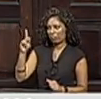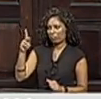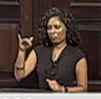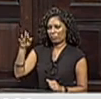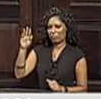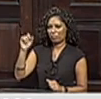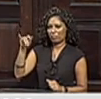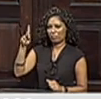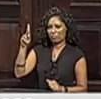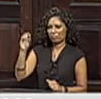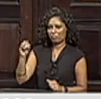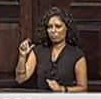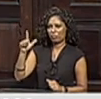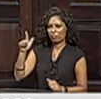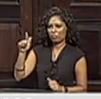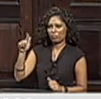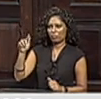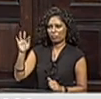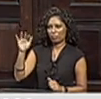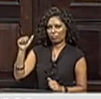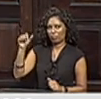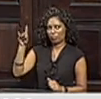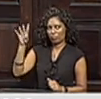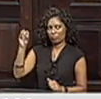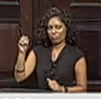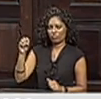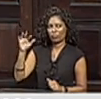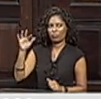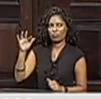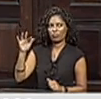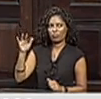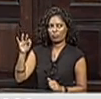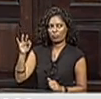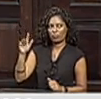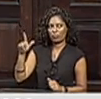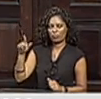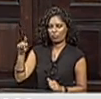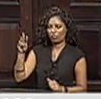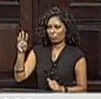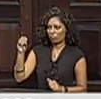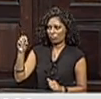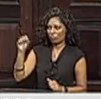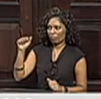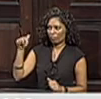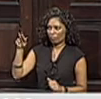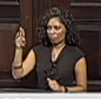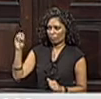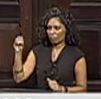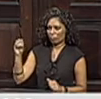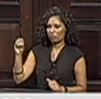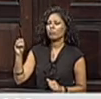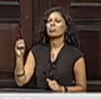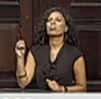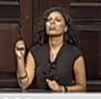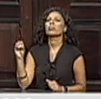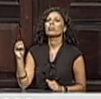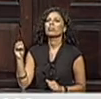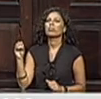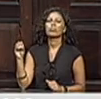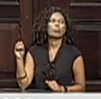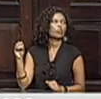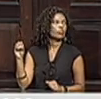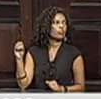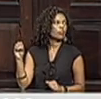Jairo, Dica, Fábio Silva, Fatinha, Felipe Soares, Flávio Bolsonaro. Presente já votou.